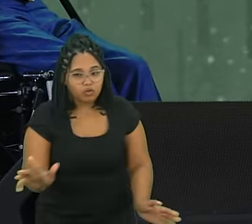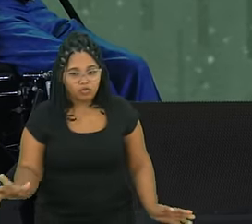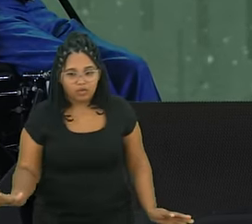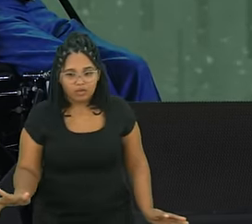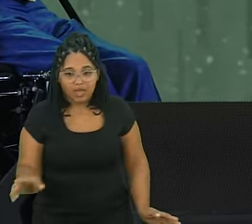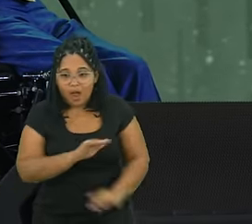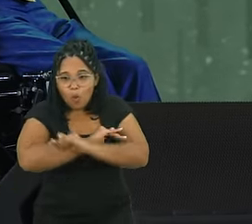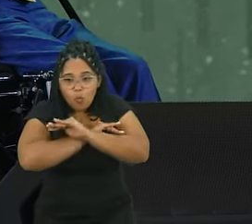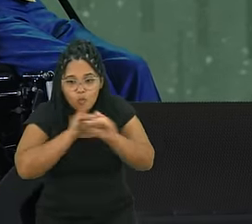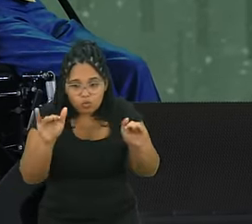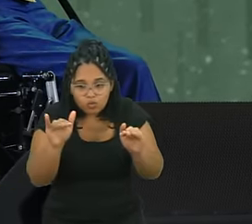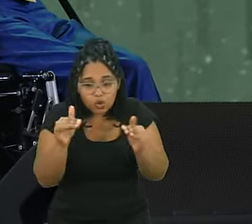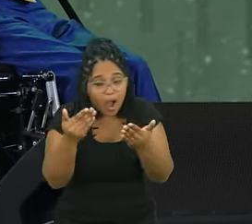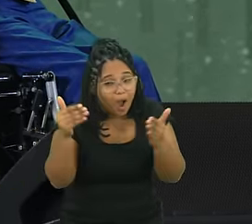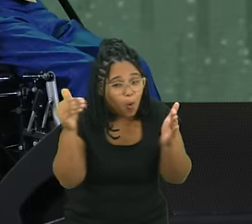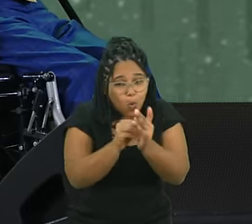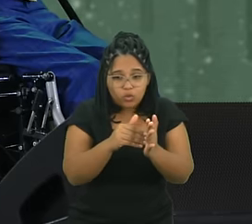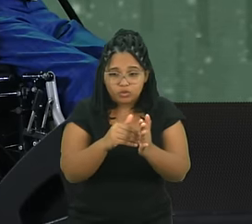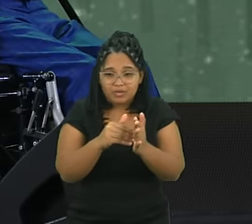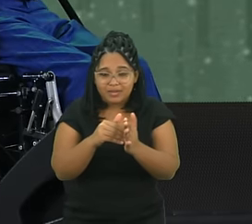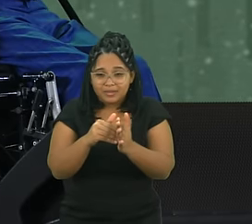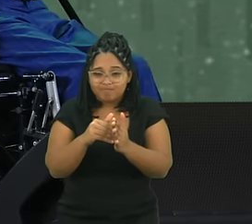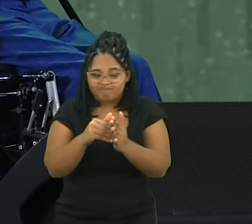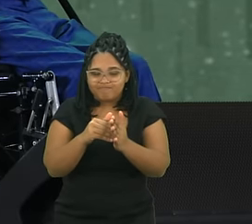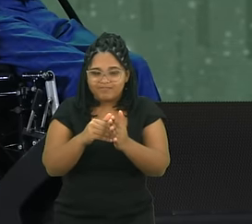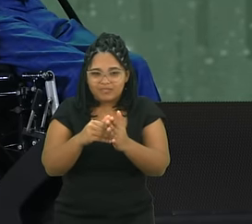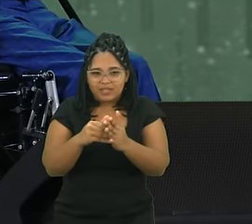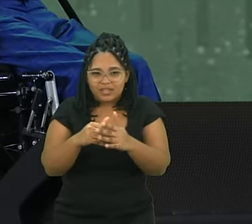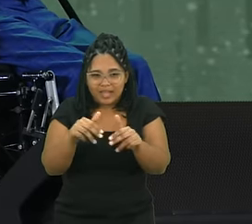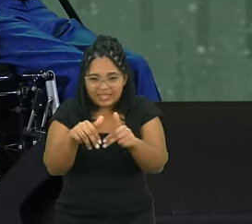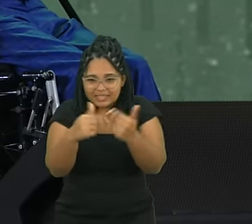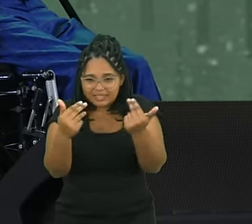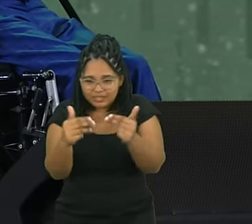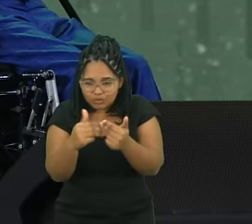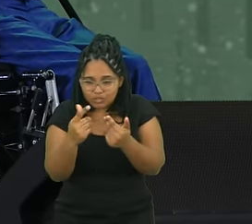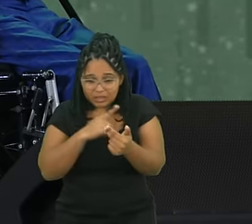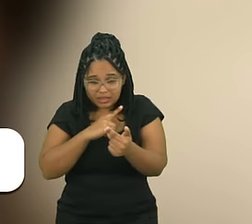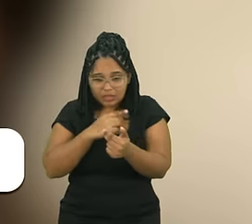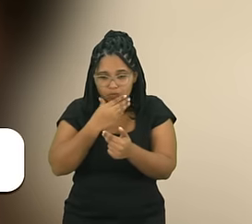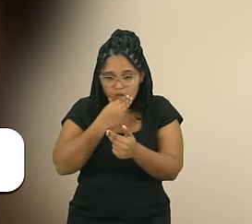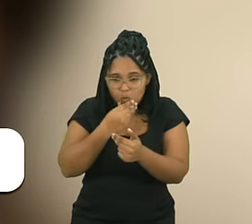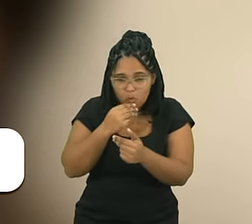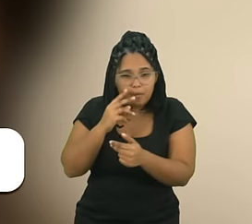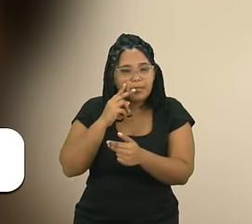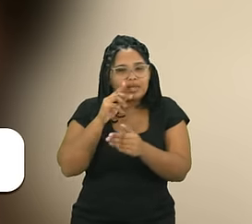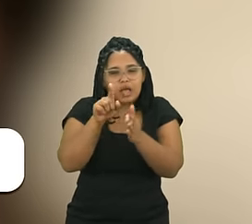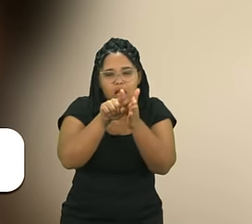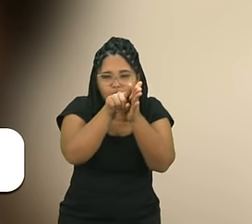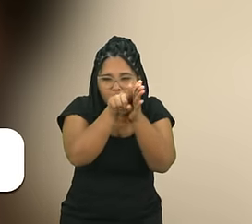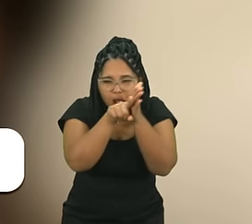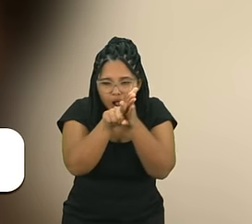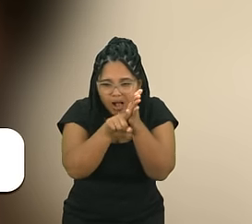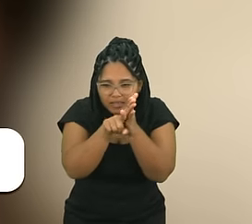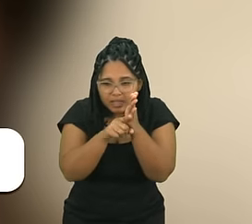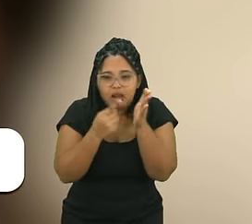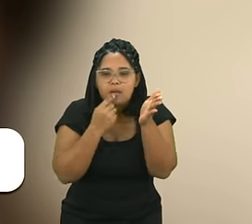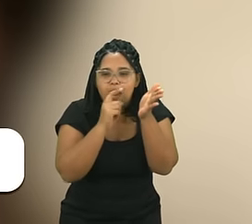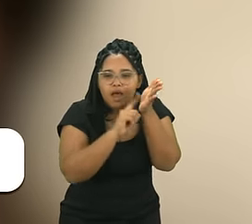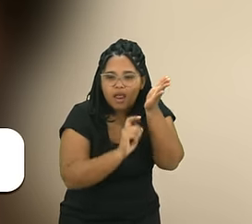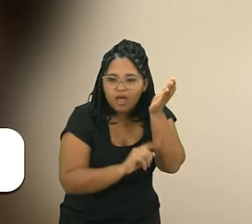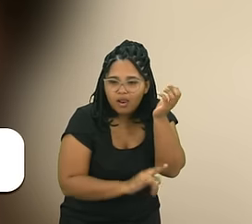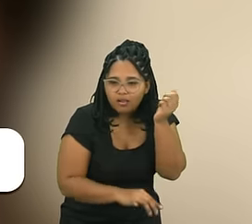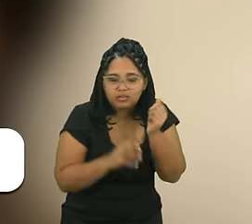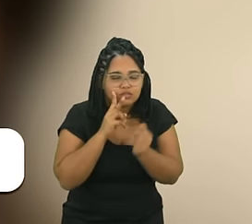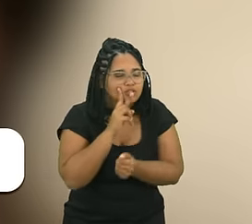E assim, durante a cirurgia, um patologista examinou as células que foram retiradas daquele tumor. E o